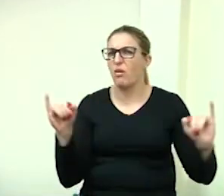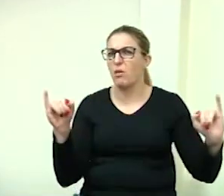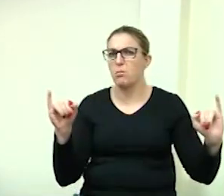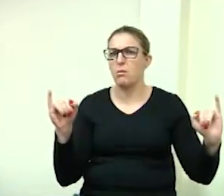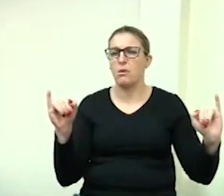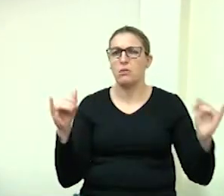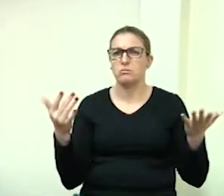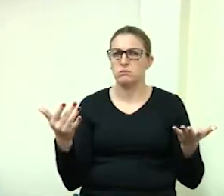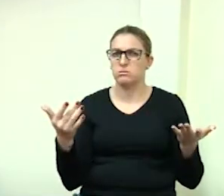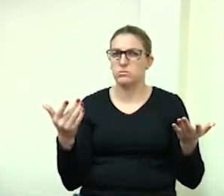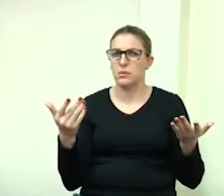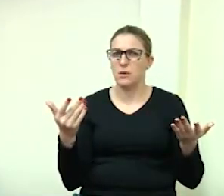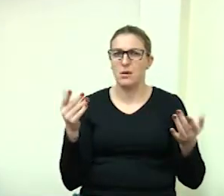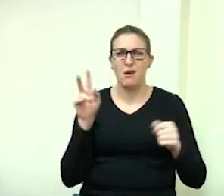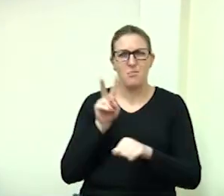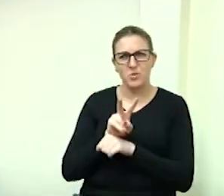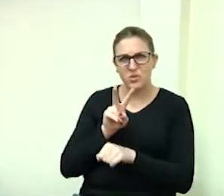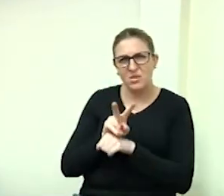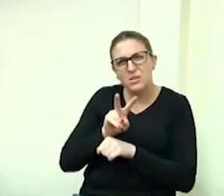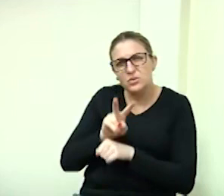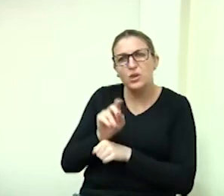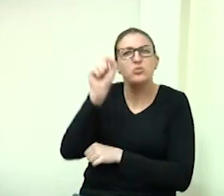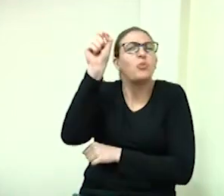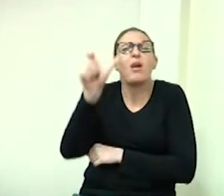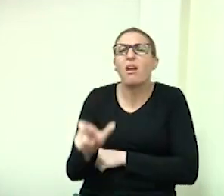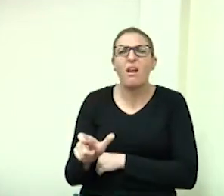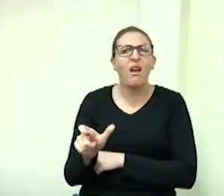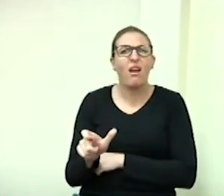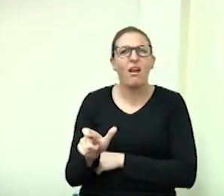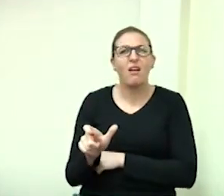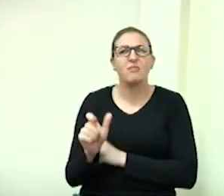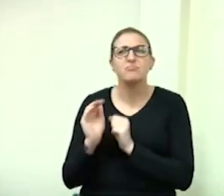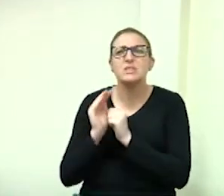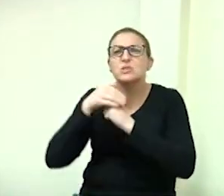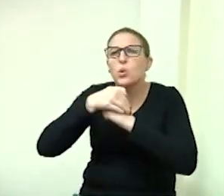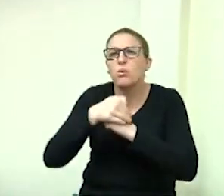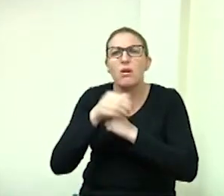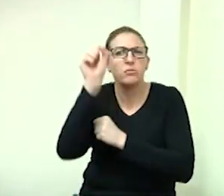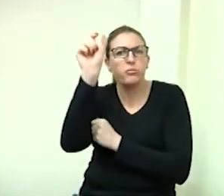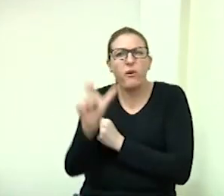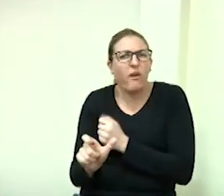está protegendo quem por esconder